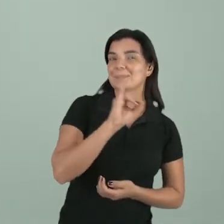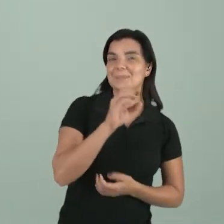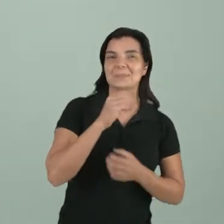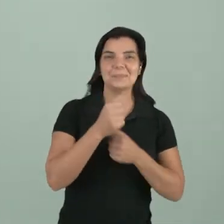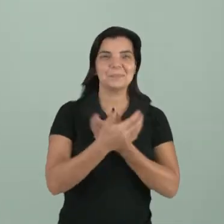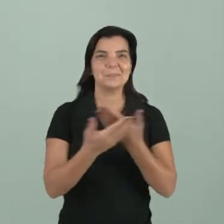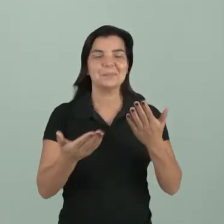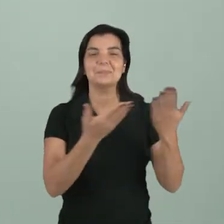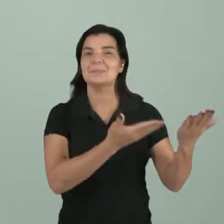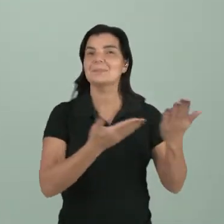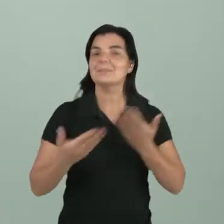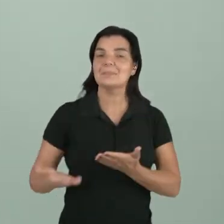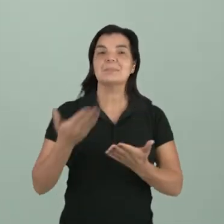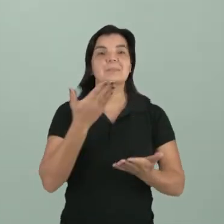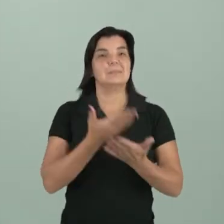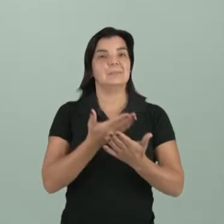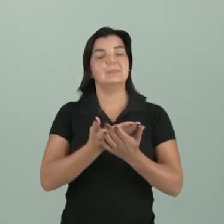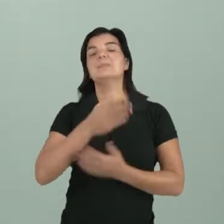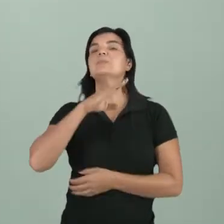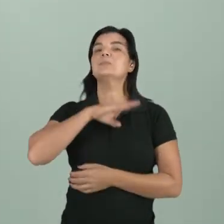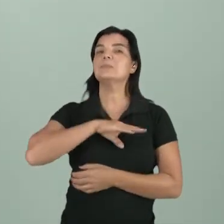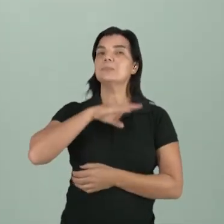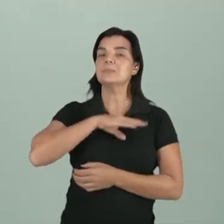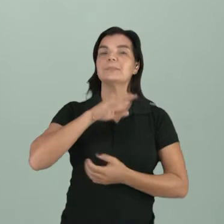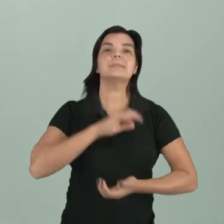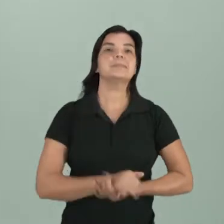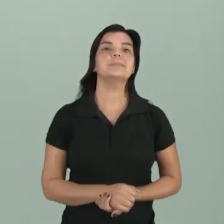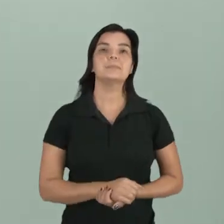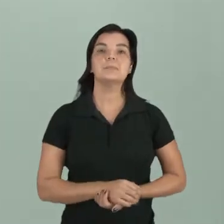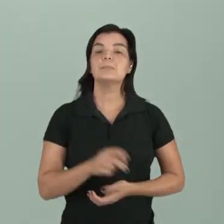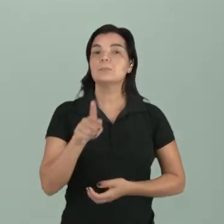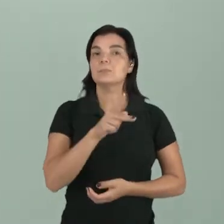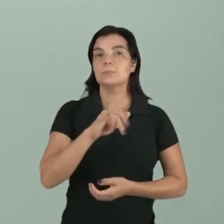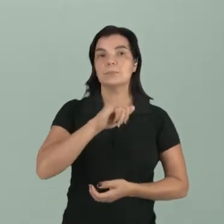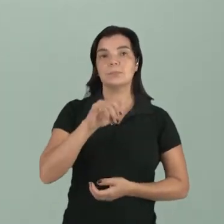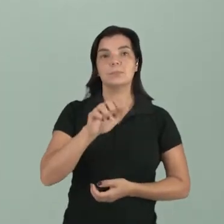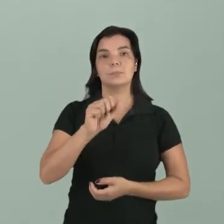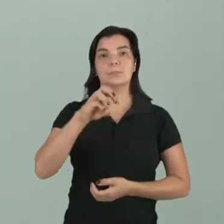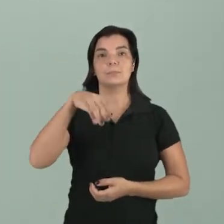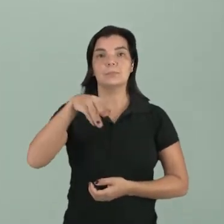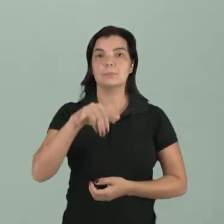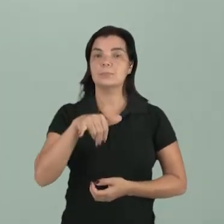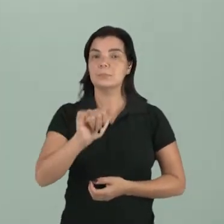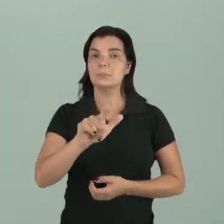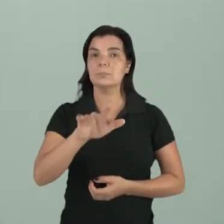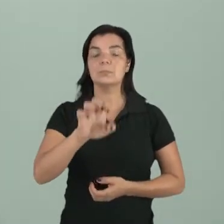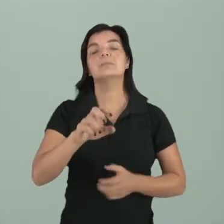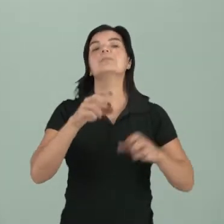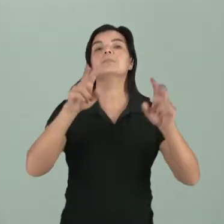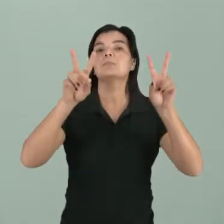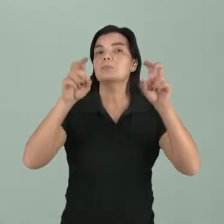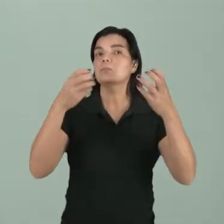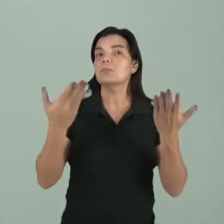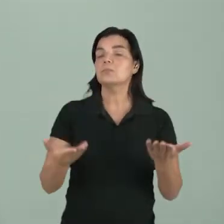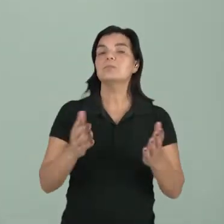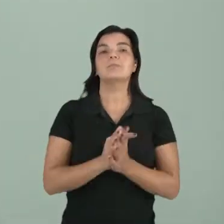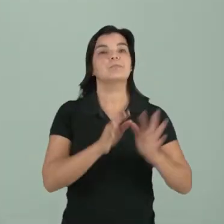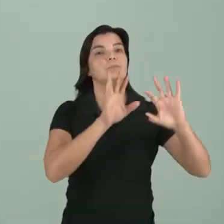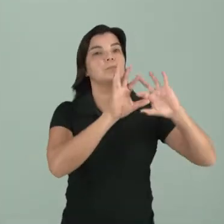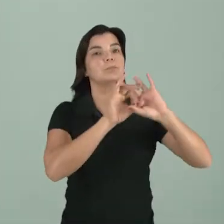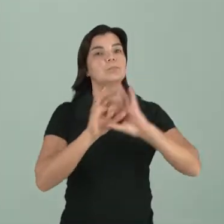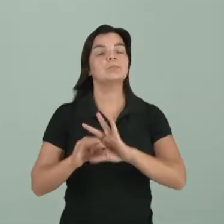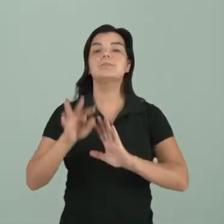Olá, galerinha, tudo bem? Sejam todos bem-vindos à aula de língua portuguesa. Eu sou a professora Jamile Fontinelli e o nosso assunto de hoje